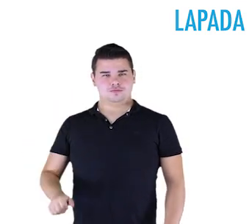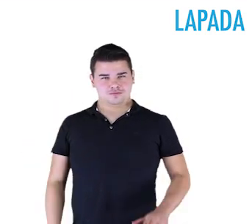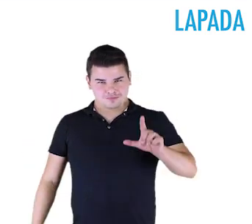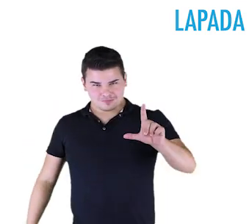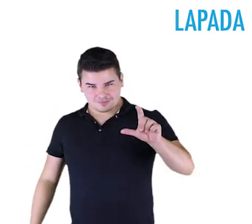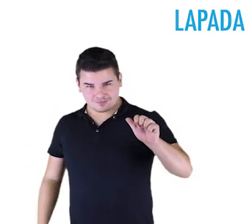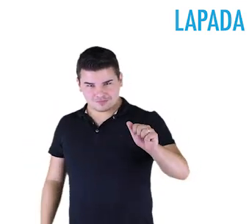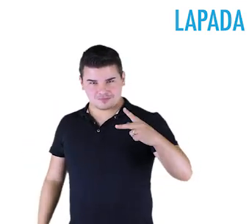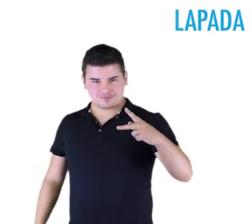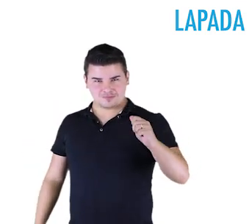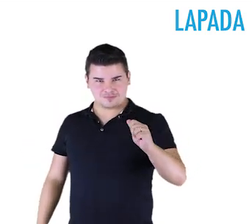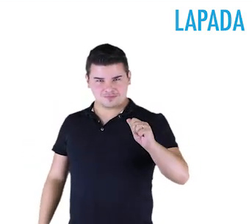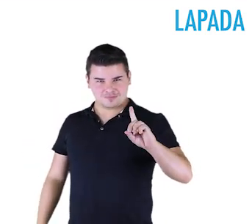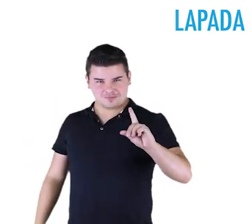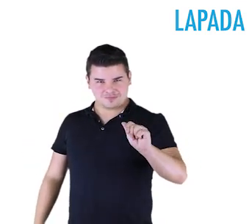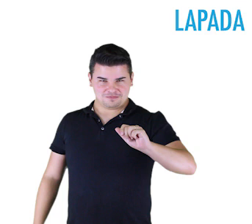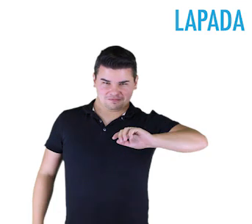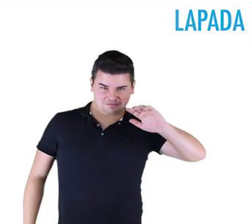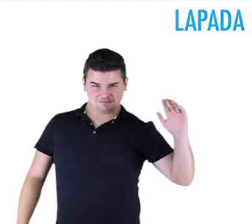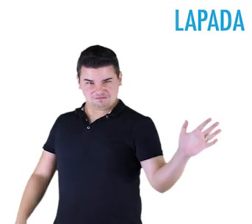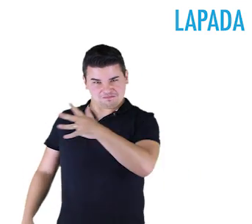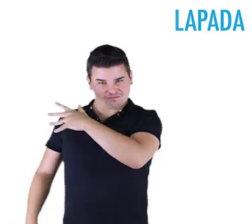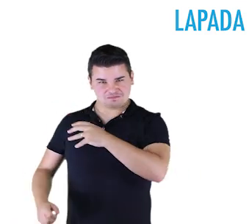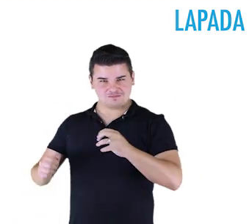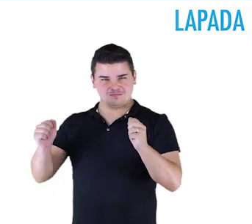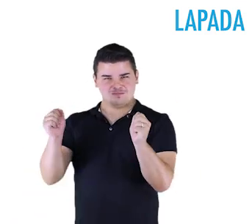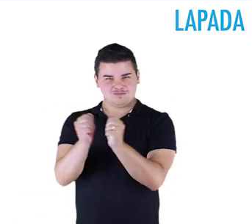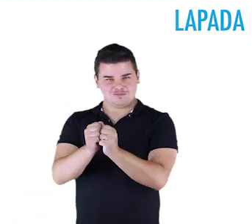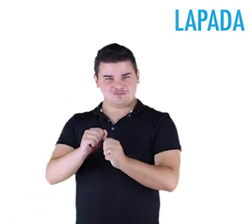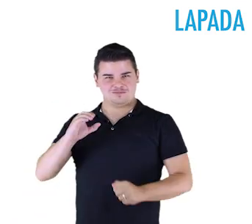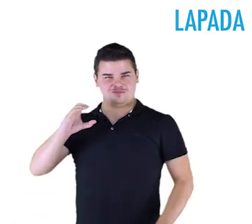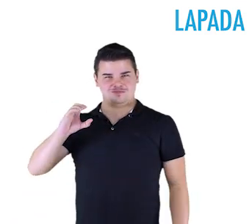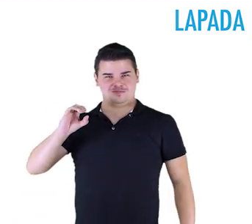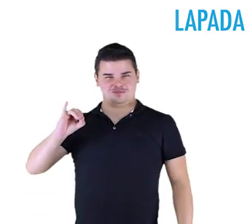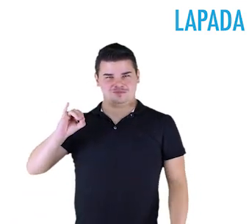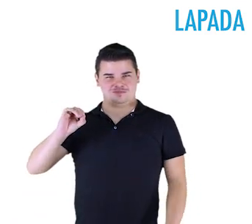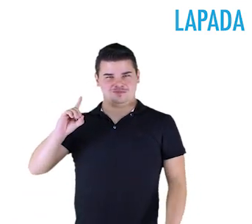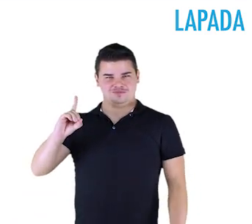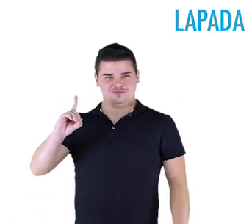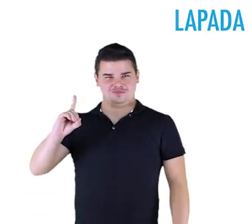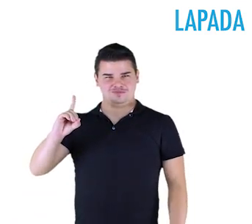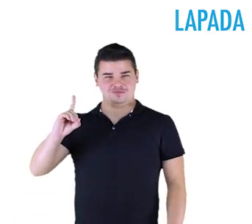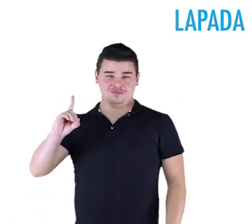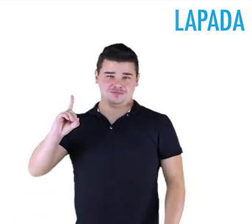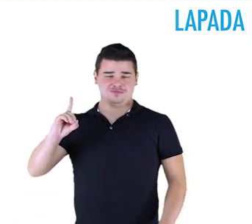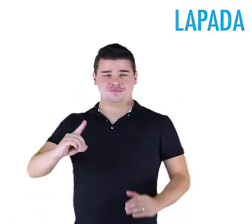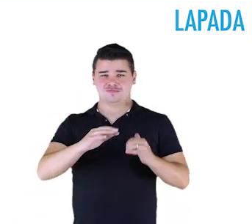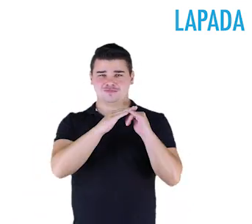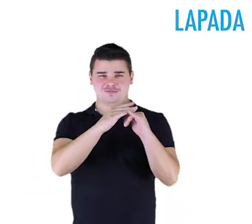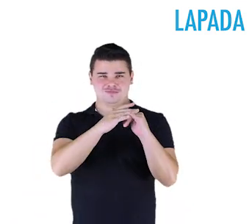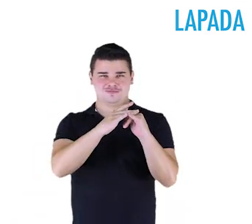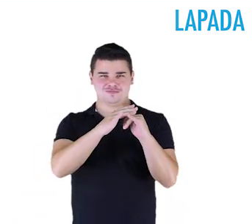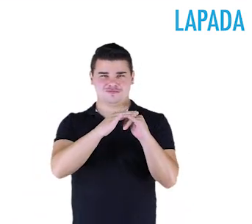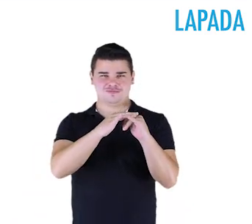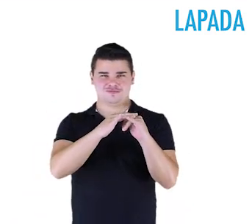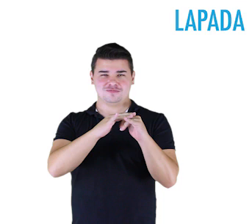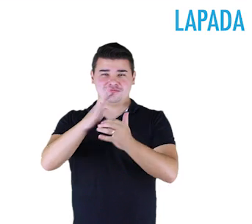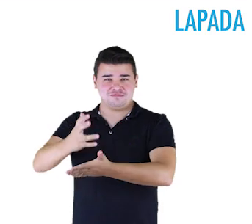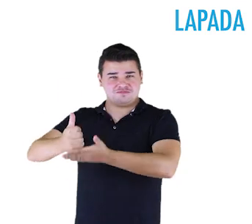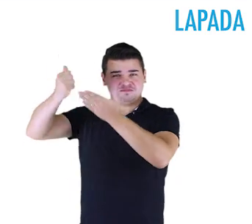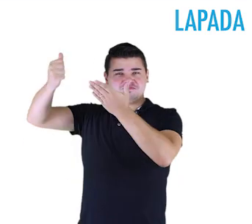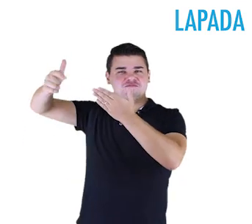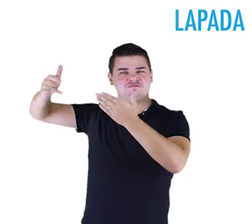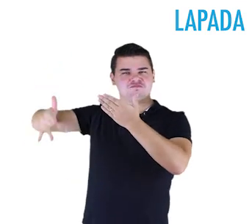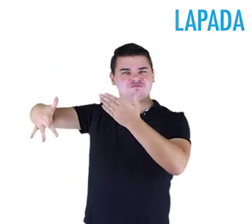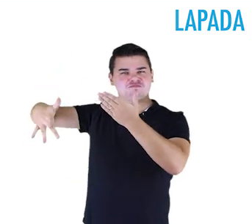uma camisa regata com a estampa de uma caveira e bermuda. Cid tem pele branca, bigode e barba curta. Usa um boné